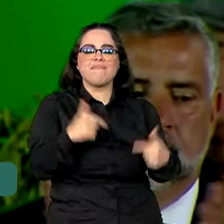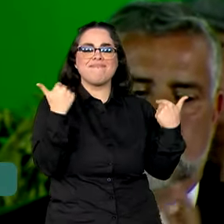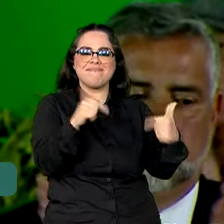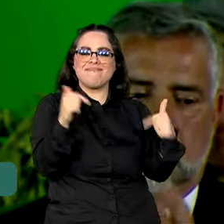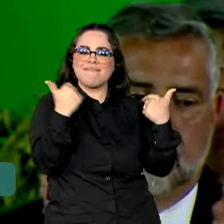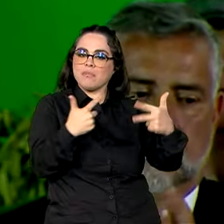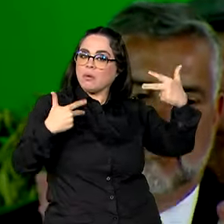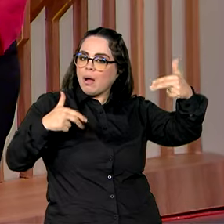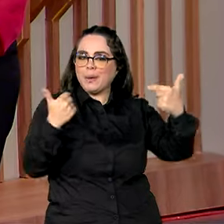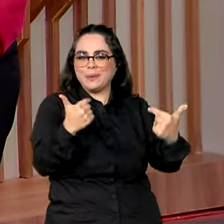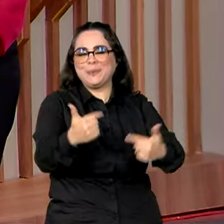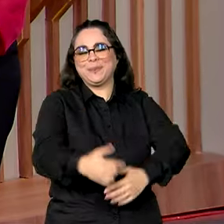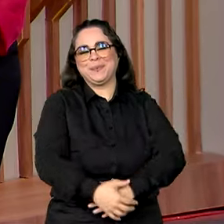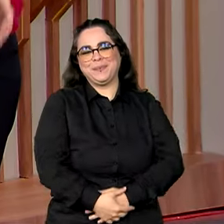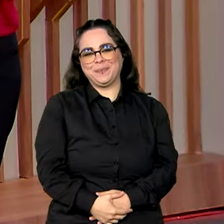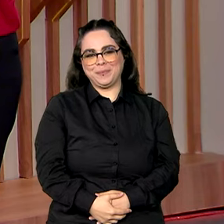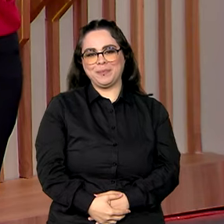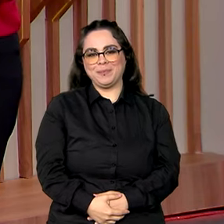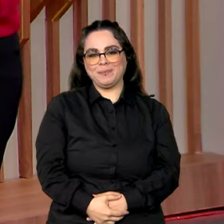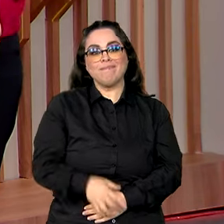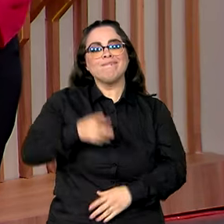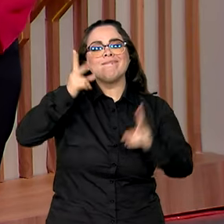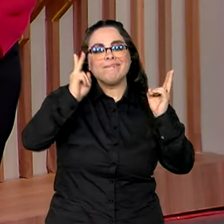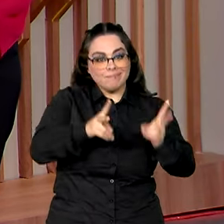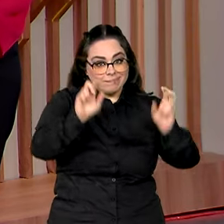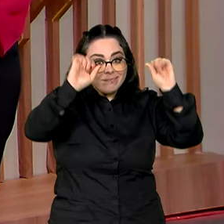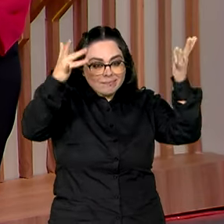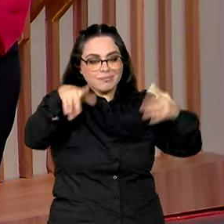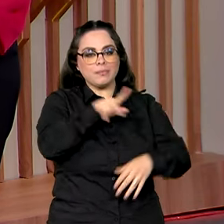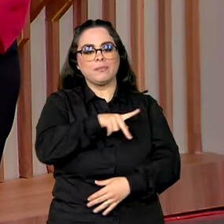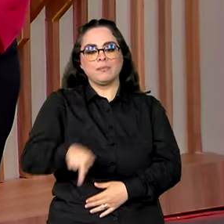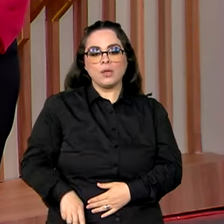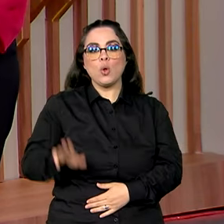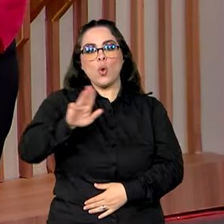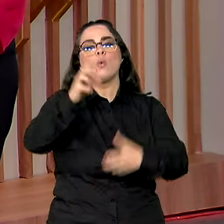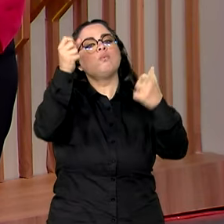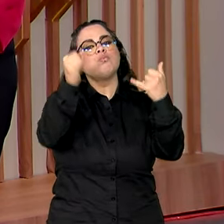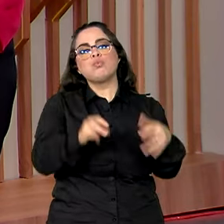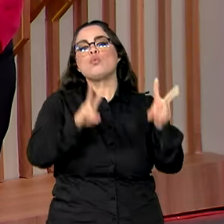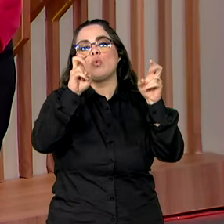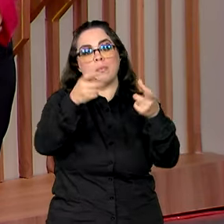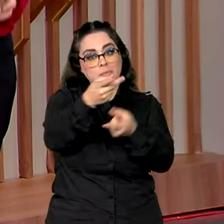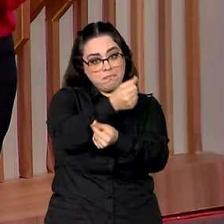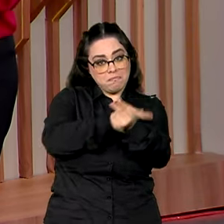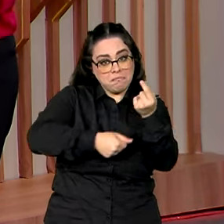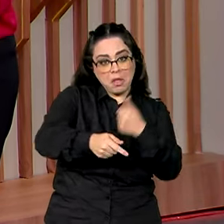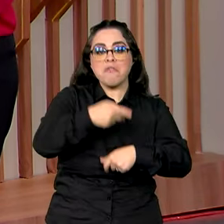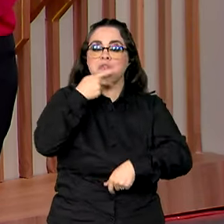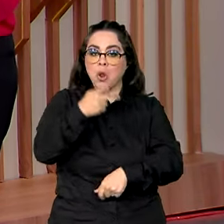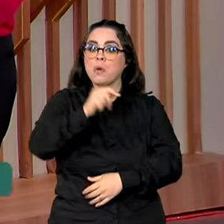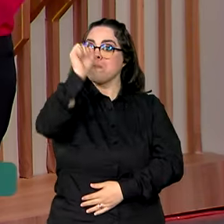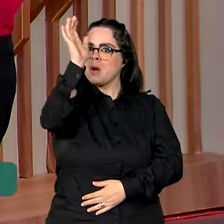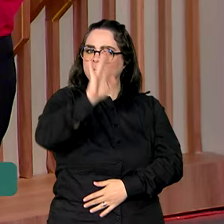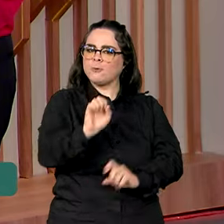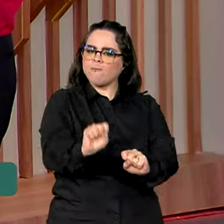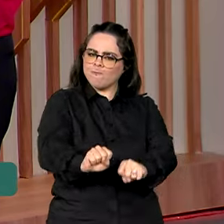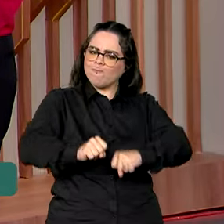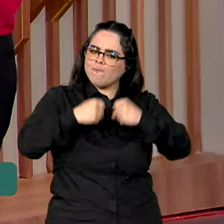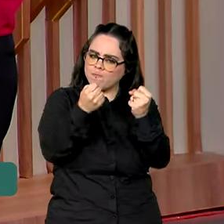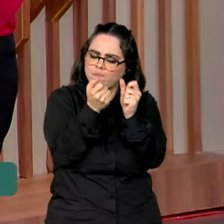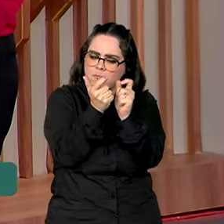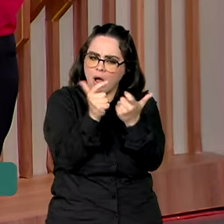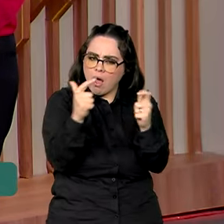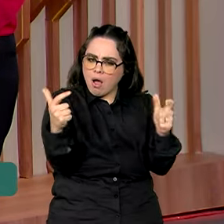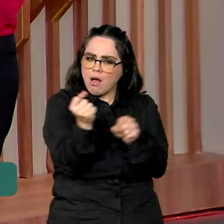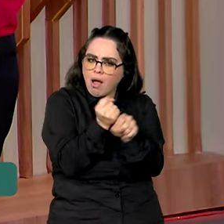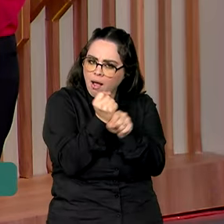competir com o Brasil. E no evento, o presidente Lula voltou a falar de economia e reafirmou que o Brasil está bem